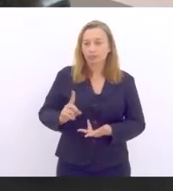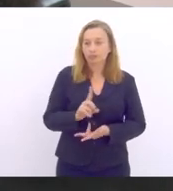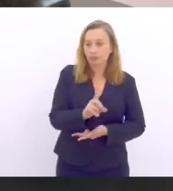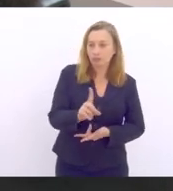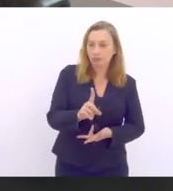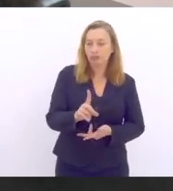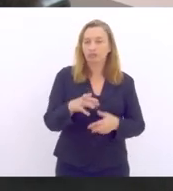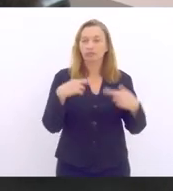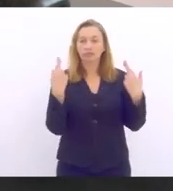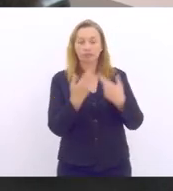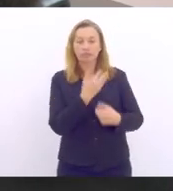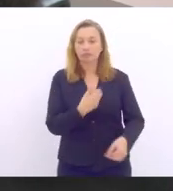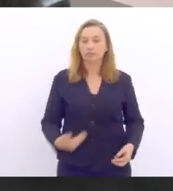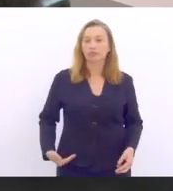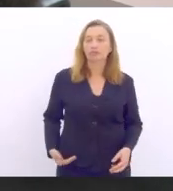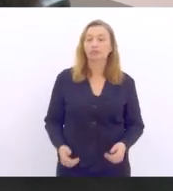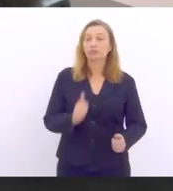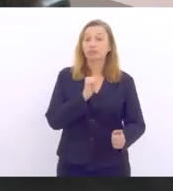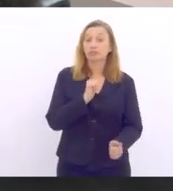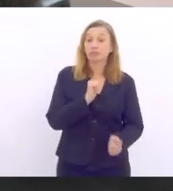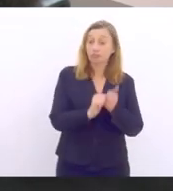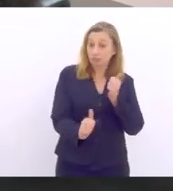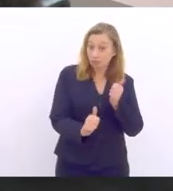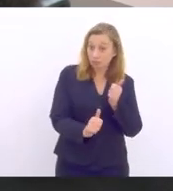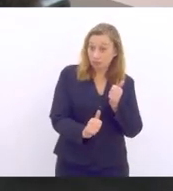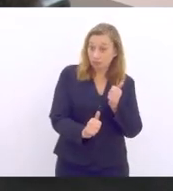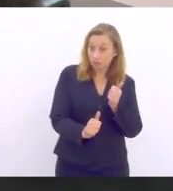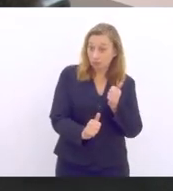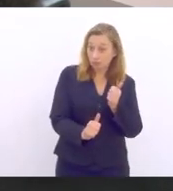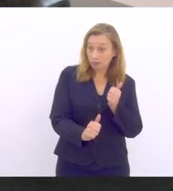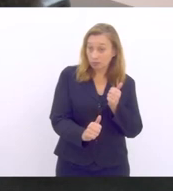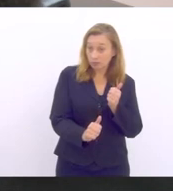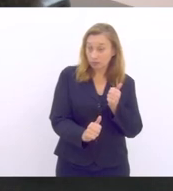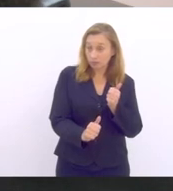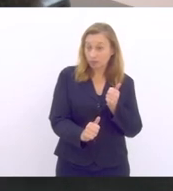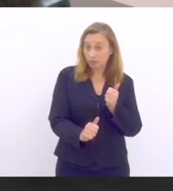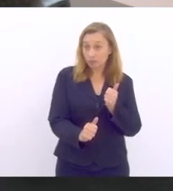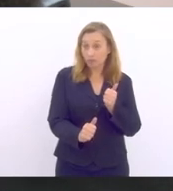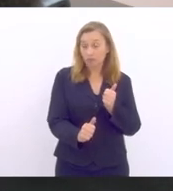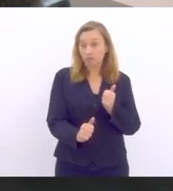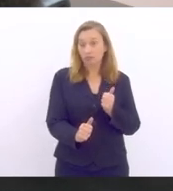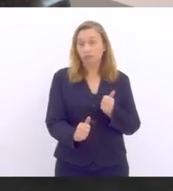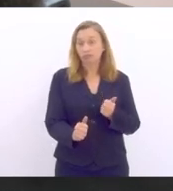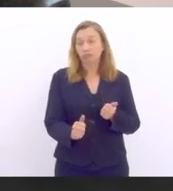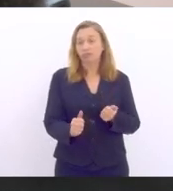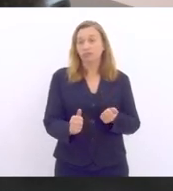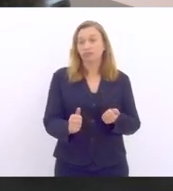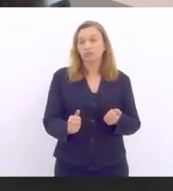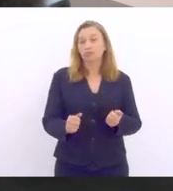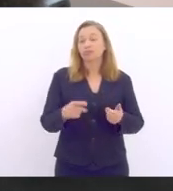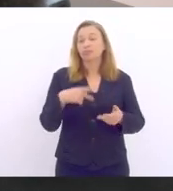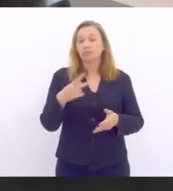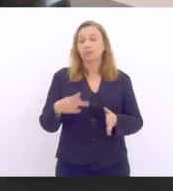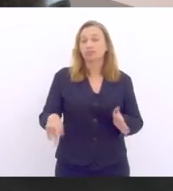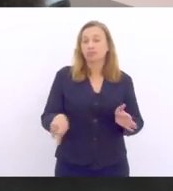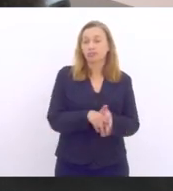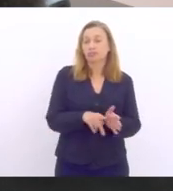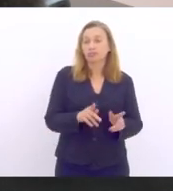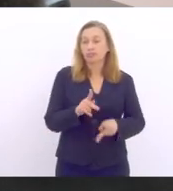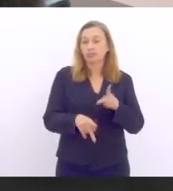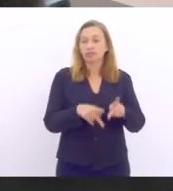para tratar de um tema, que é o futebol, que é acusado de tudo no Brasil, inclusive de ser ópio do povo, mas que está na origem da